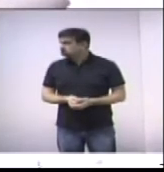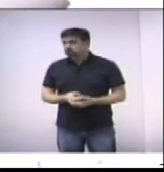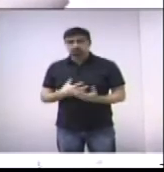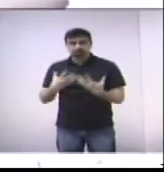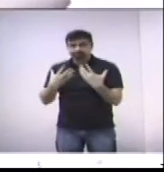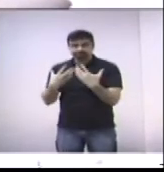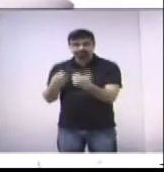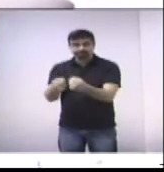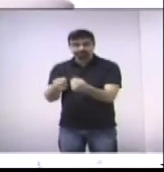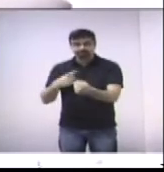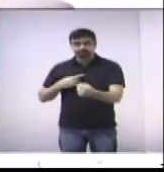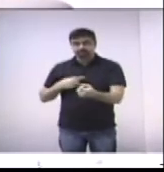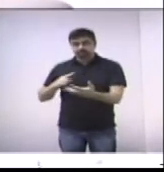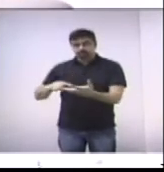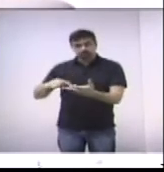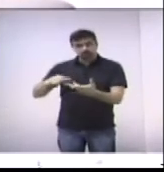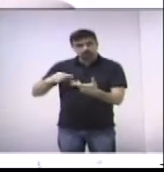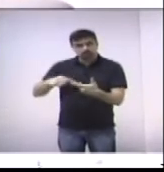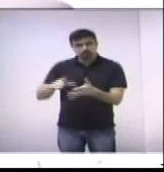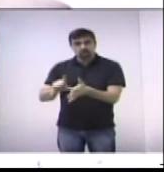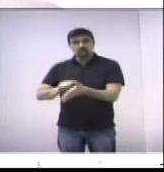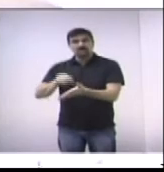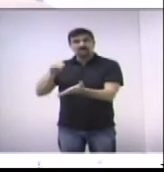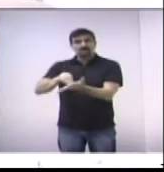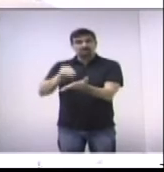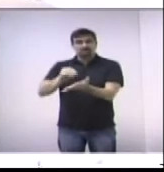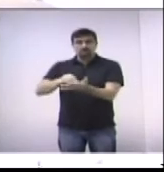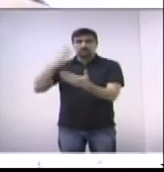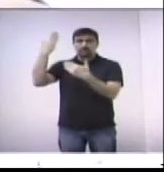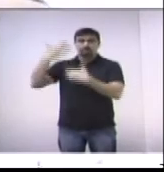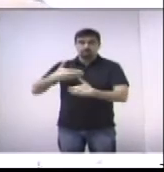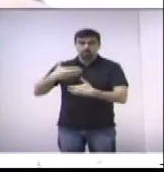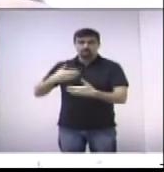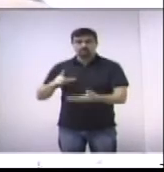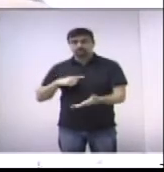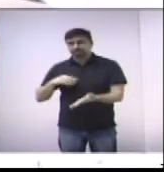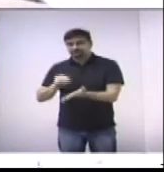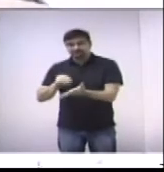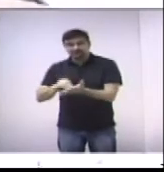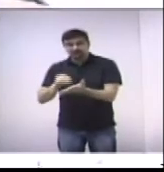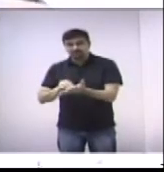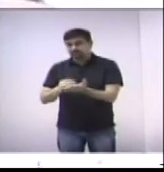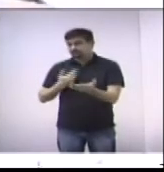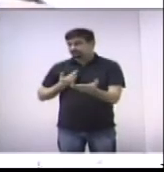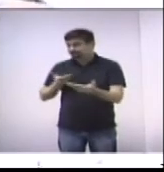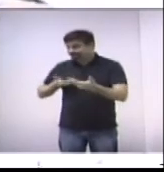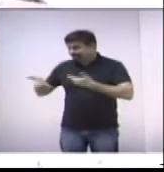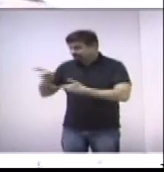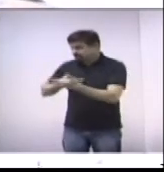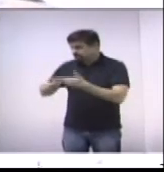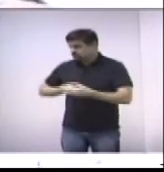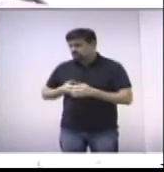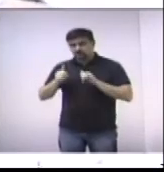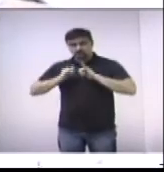Não se pode acolher, por isso, as preliminares de falta de causa de pedir, falta de correlação lógica entre os fatos narrados e o pedido